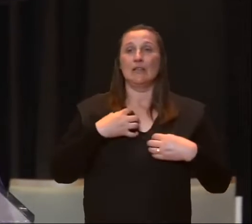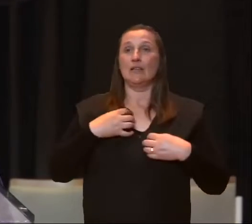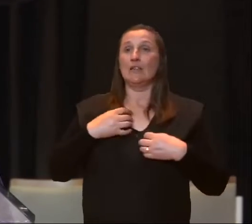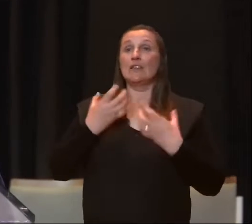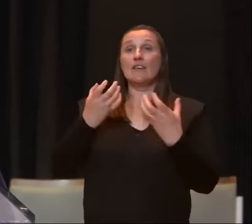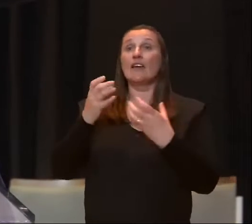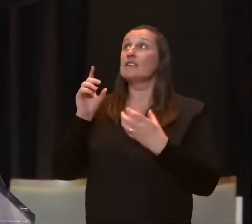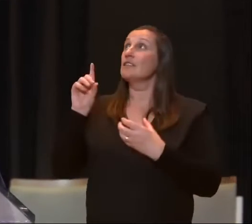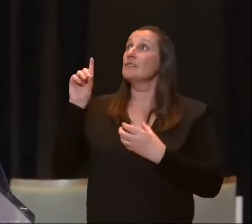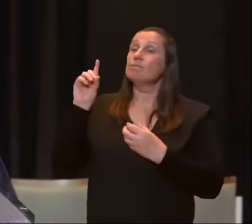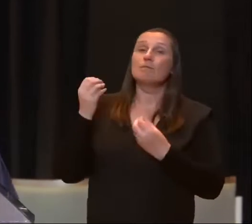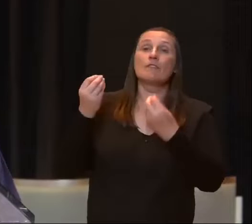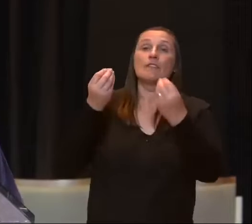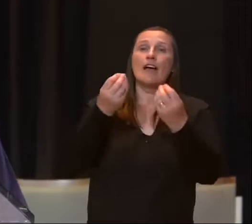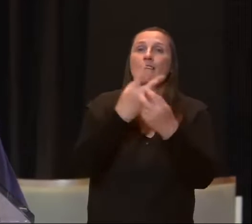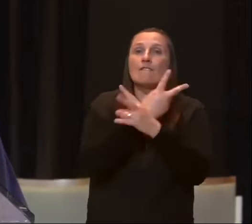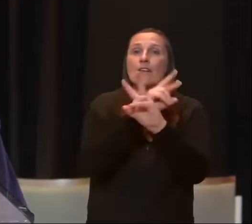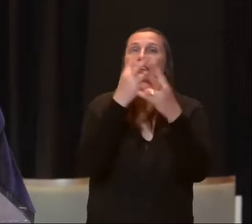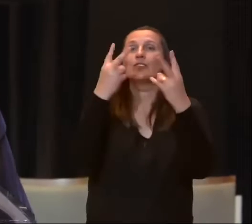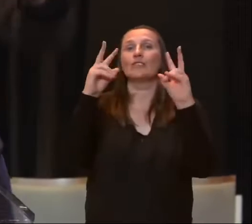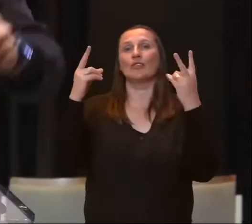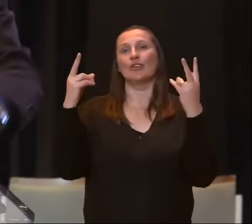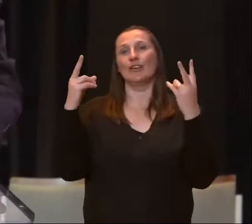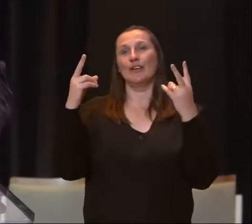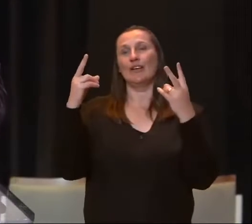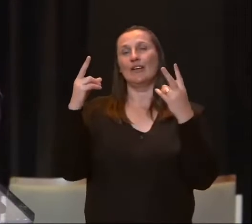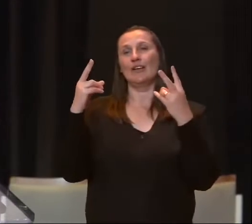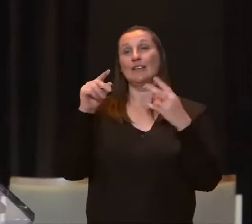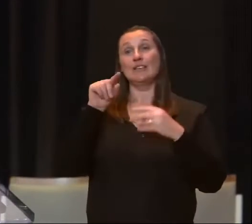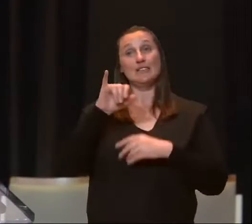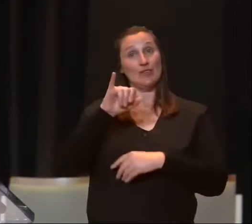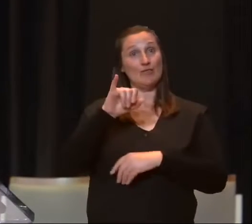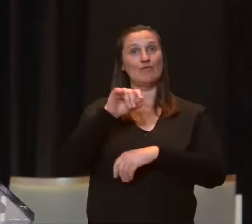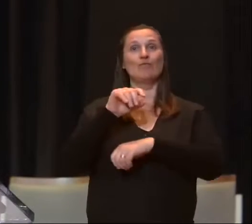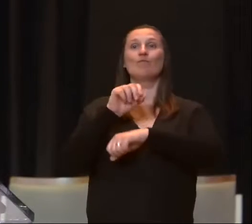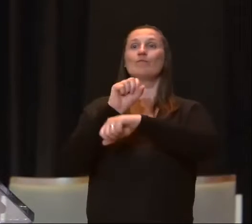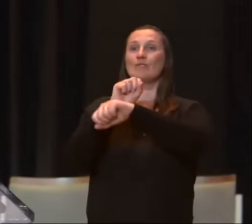vitória nesse vale, enquanto você espera.